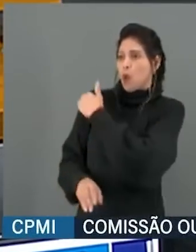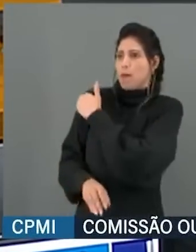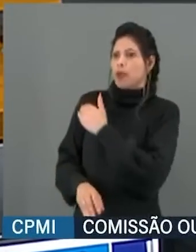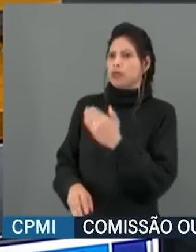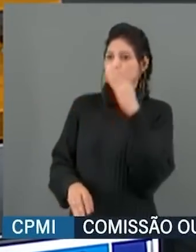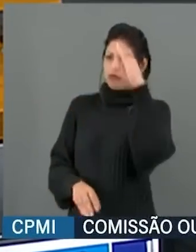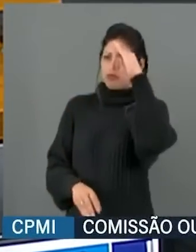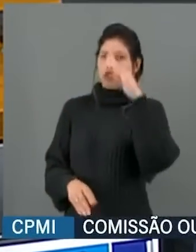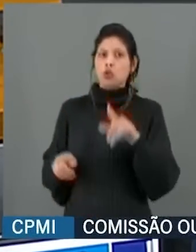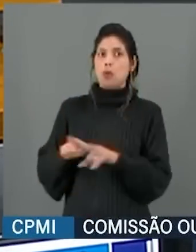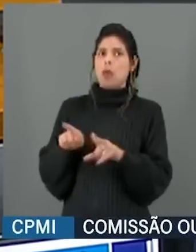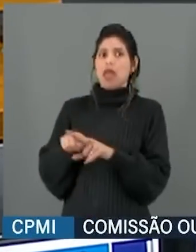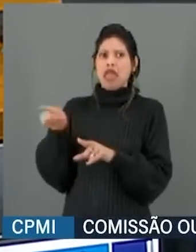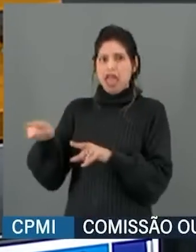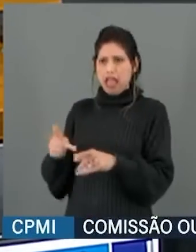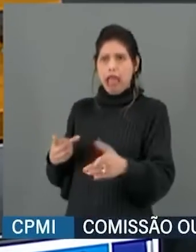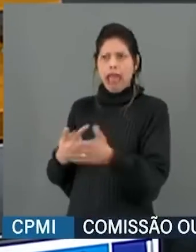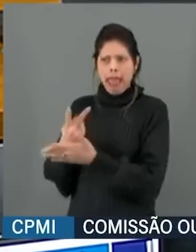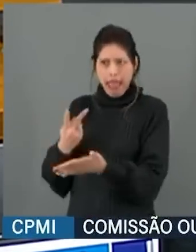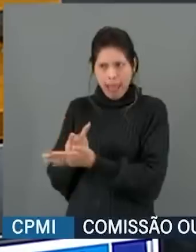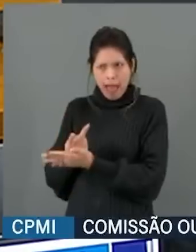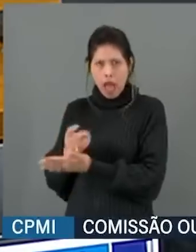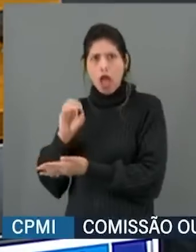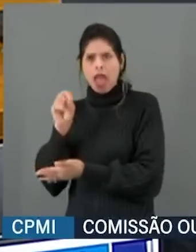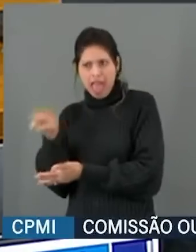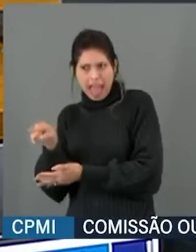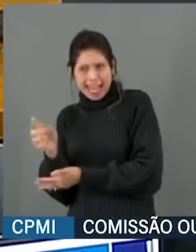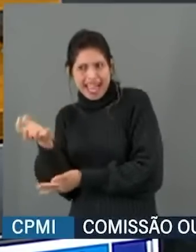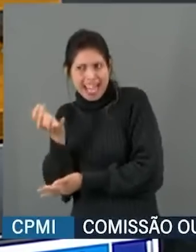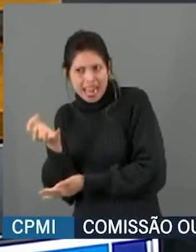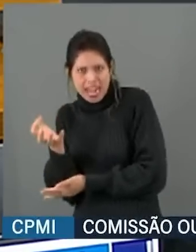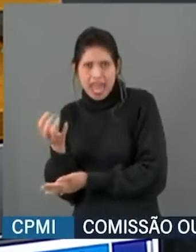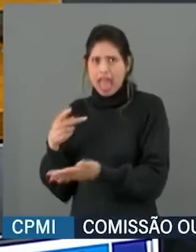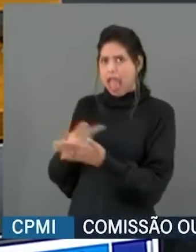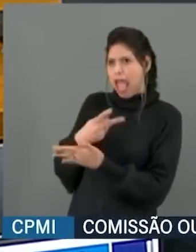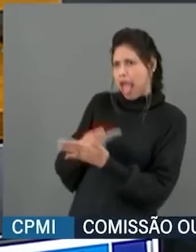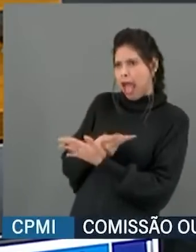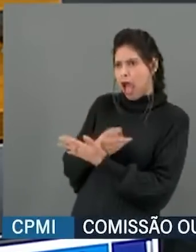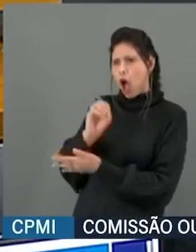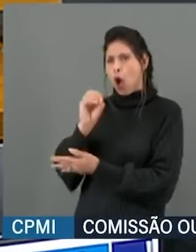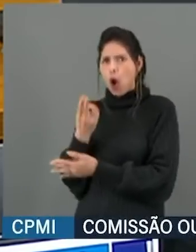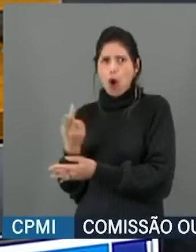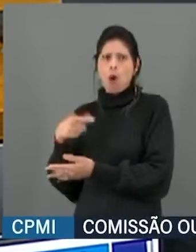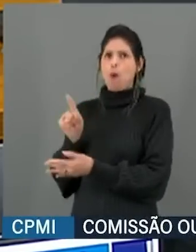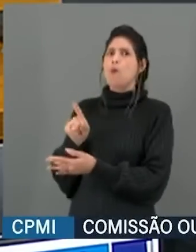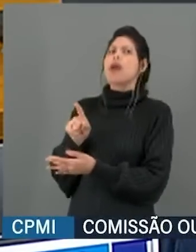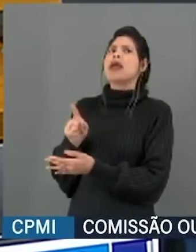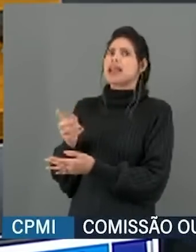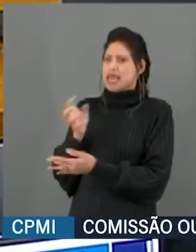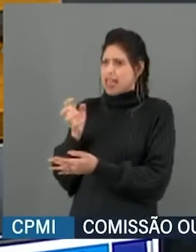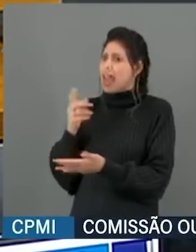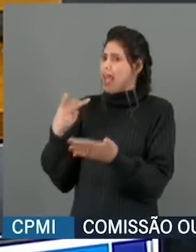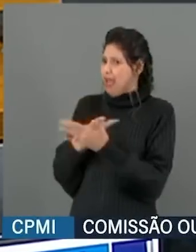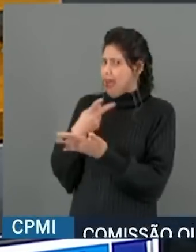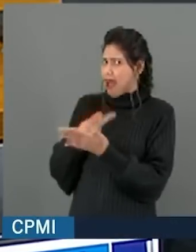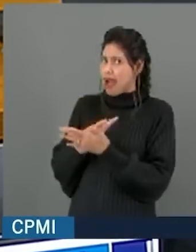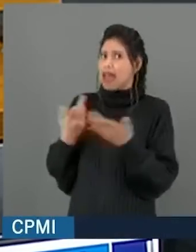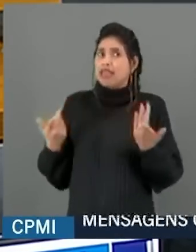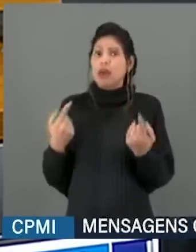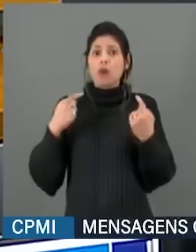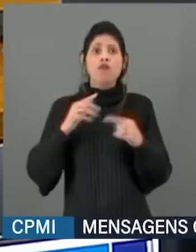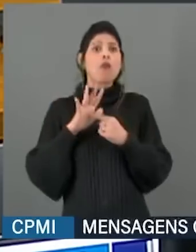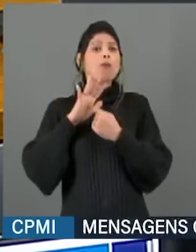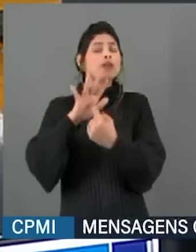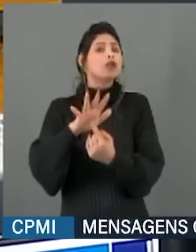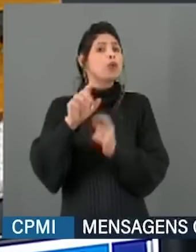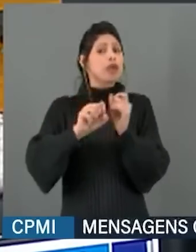errar e de errar. Ele queria errar. Falar que ele não queria errar, não vou passar pano aqui, não, que ele queria errar. Que fique claro isso. E eu queria aqui mostrar uma